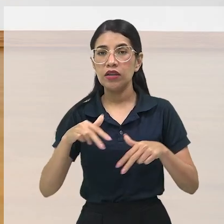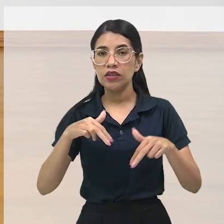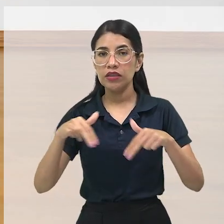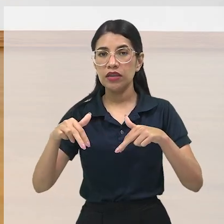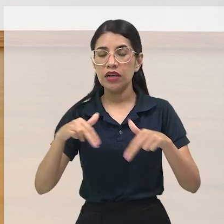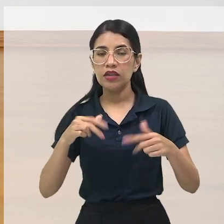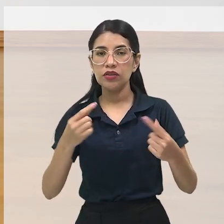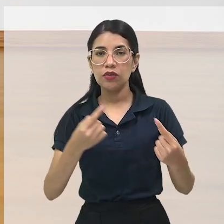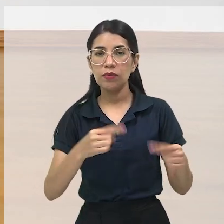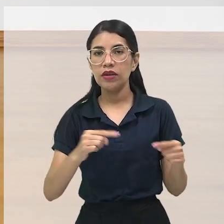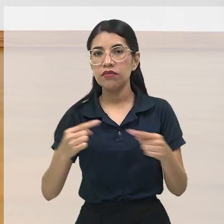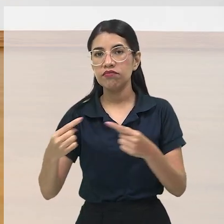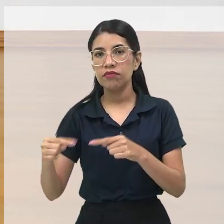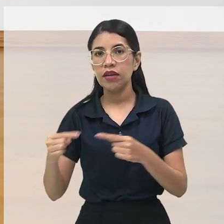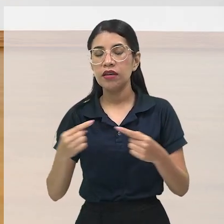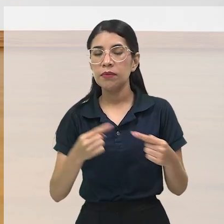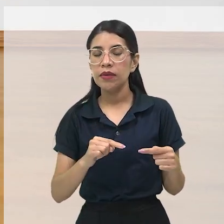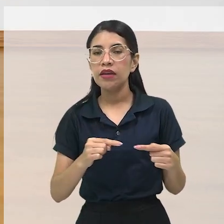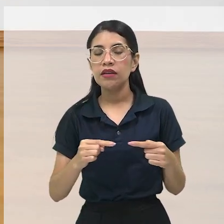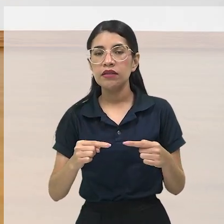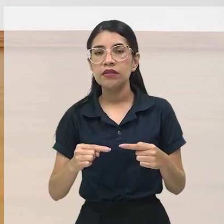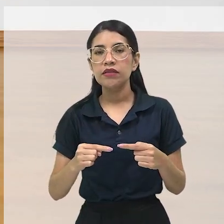ficam competindo, eles ficam se